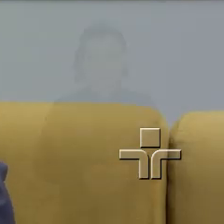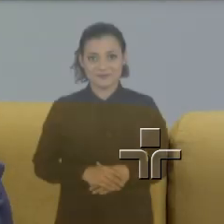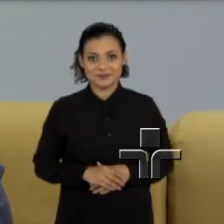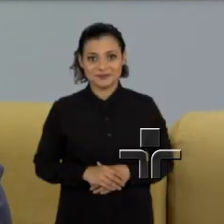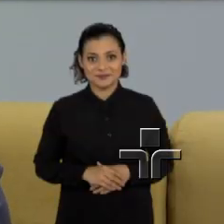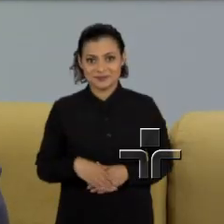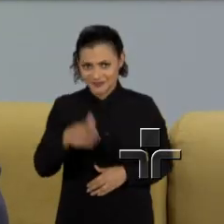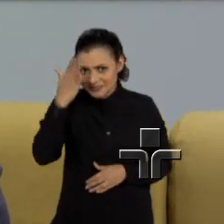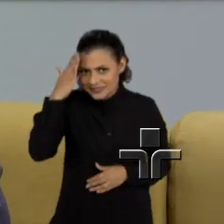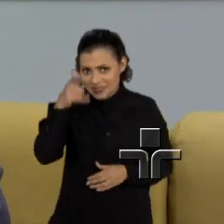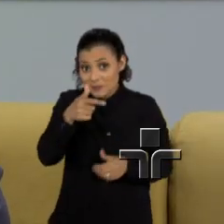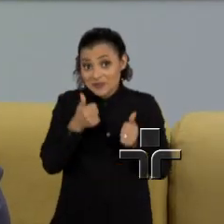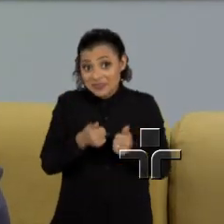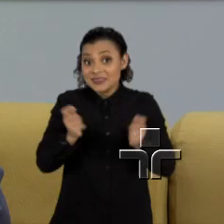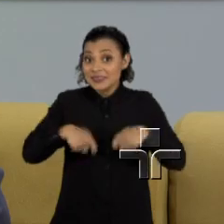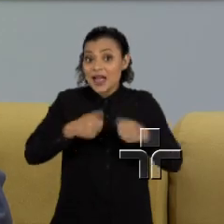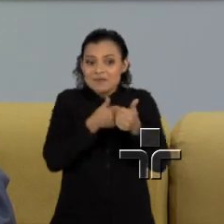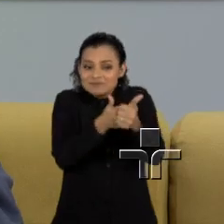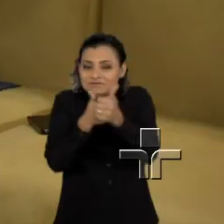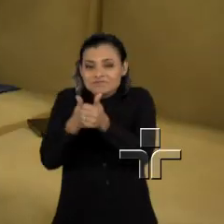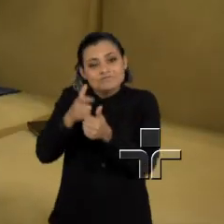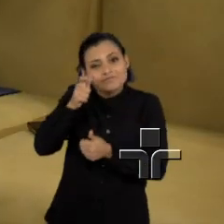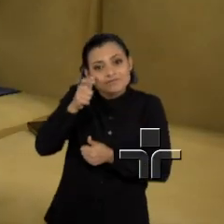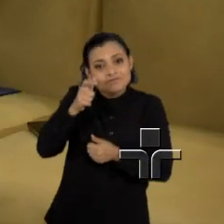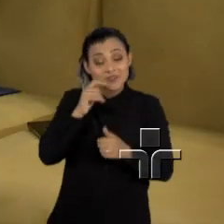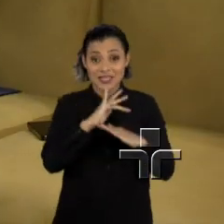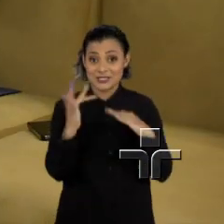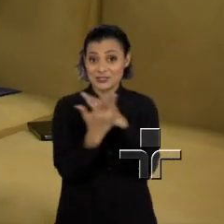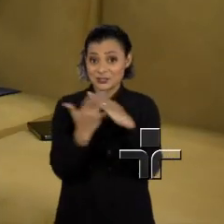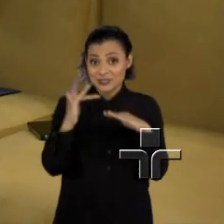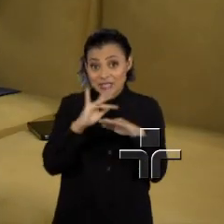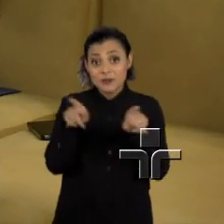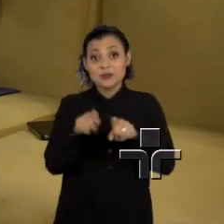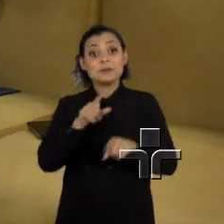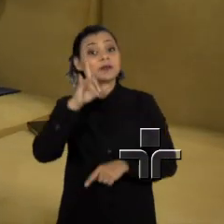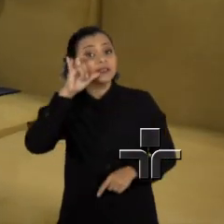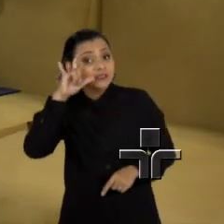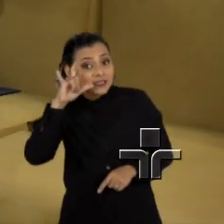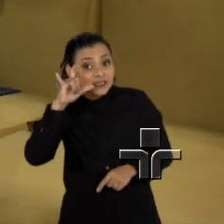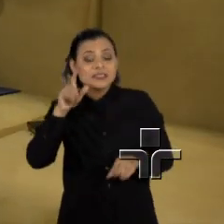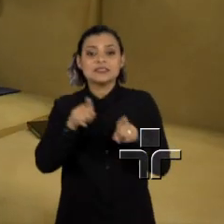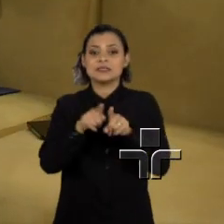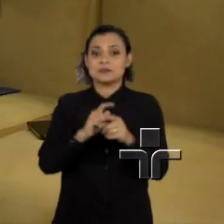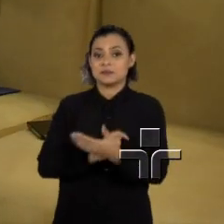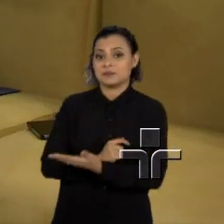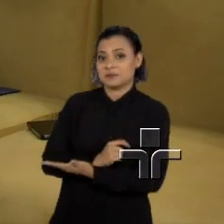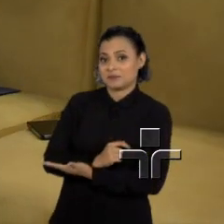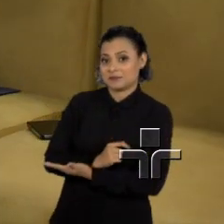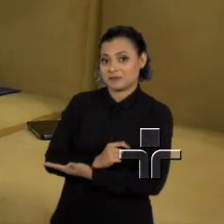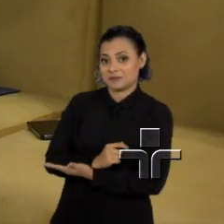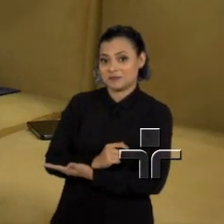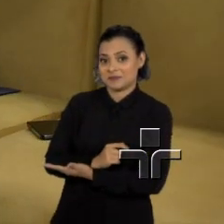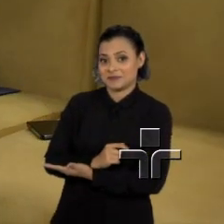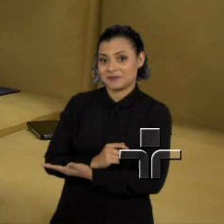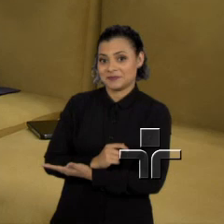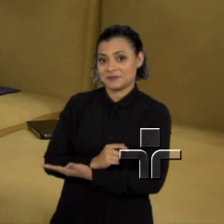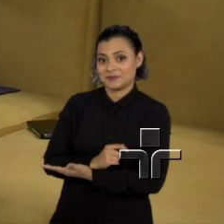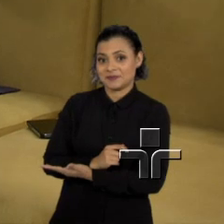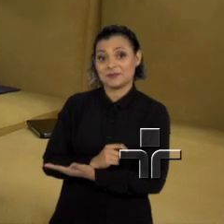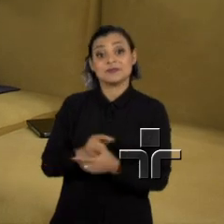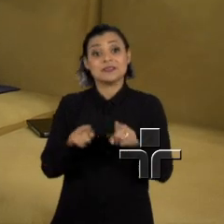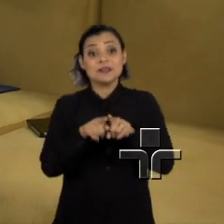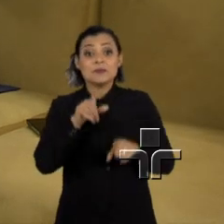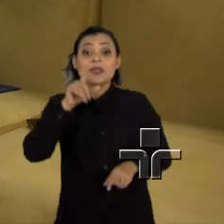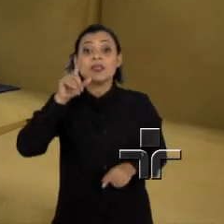Você sabe que você pode nos acompanhar aqui nas redes sociais, né? Siga a gente pelo Instagram, o nosso endereço é @JC1Oficial,